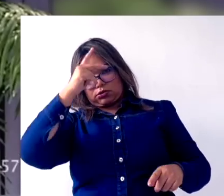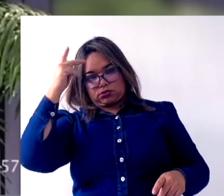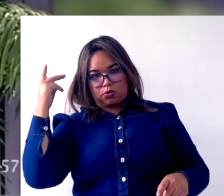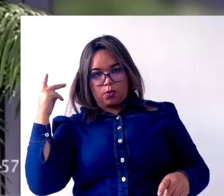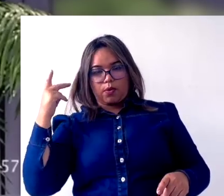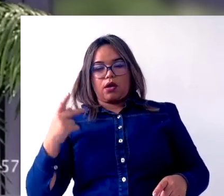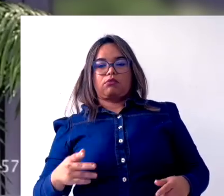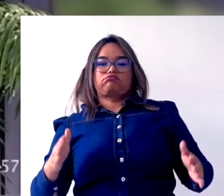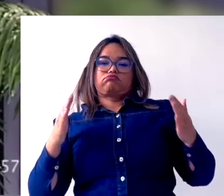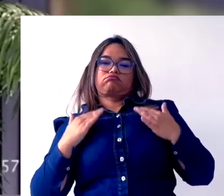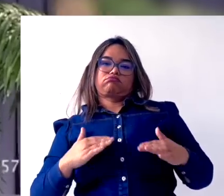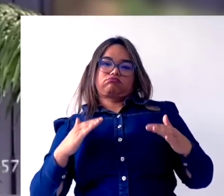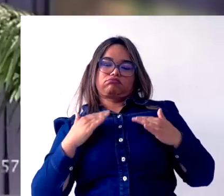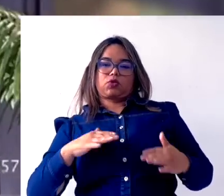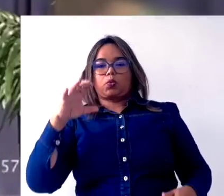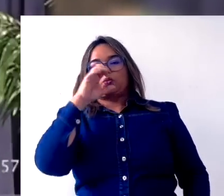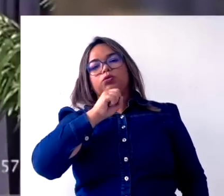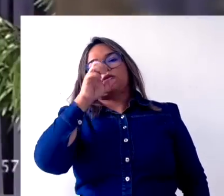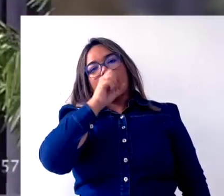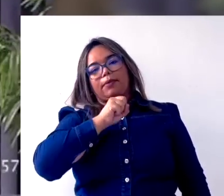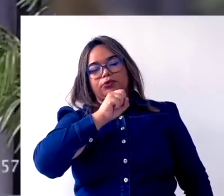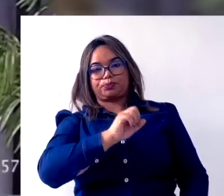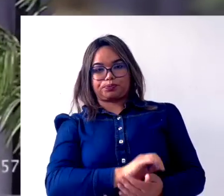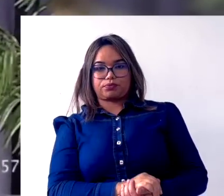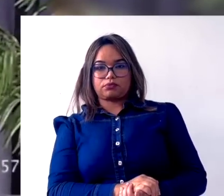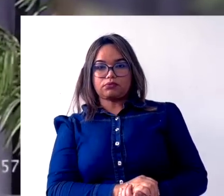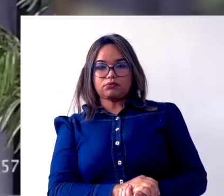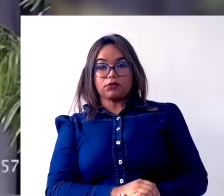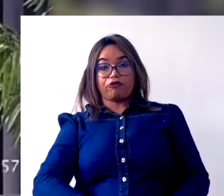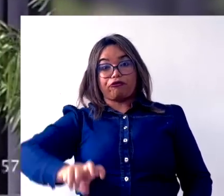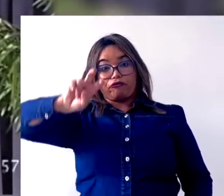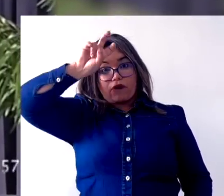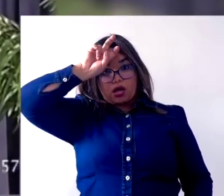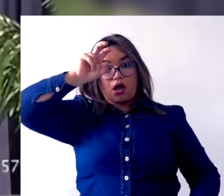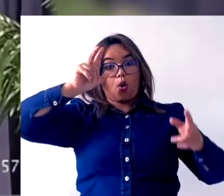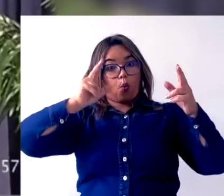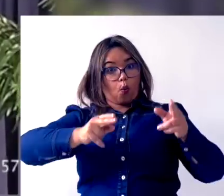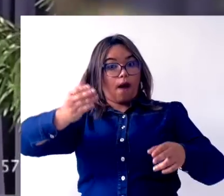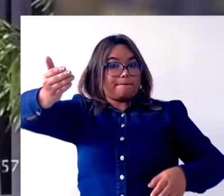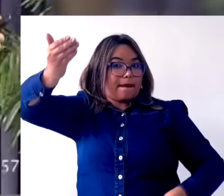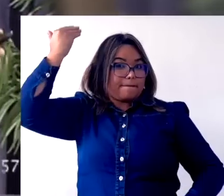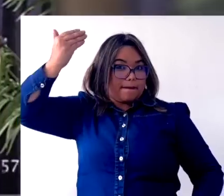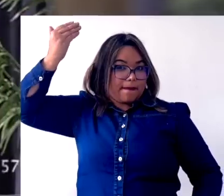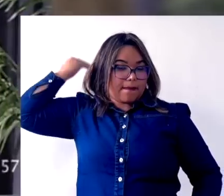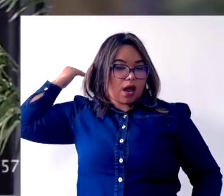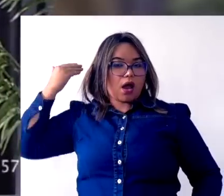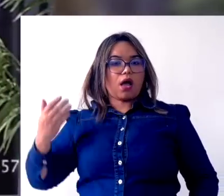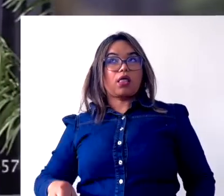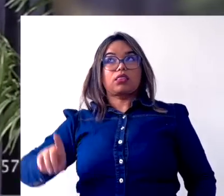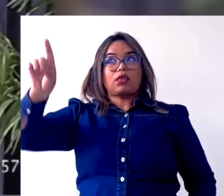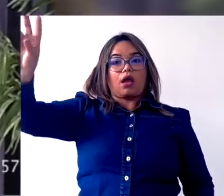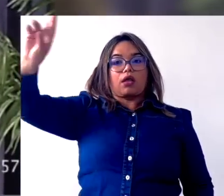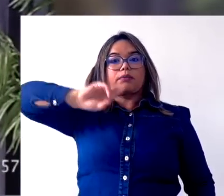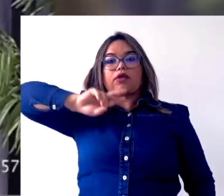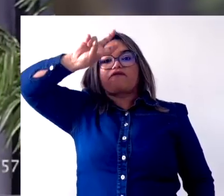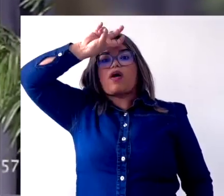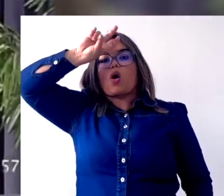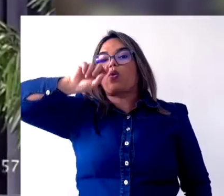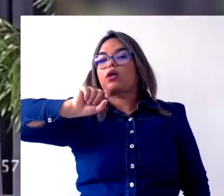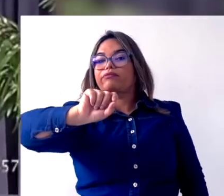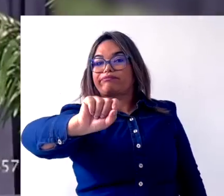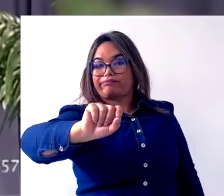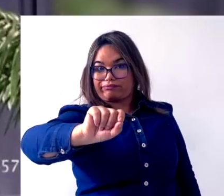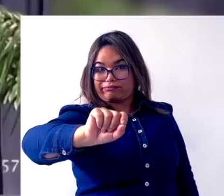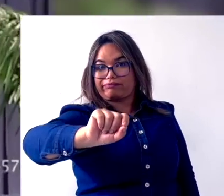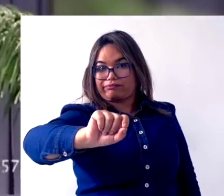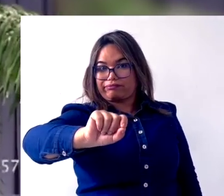sábado. E Faraó fez a mesma coisa. Agora, qual foi a resposta de Deus a Faraó? Quando Faraó disse, eu